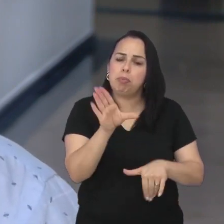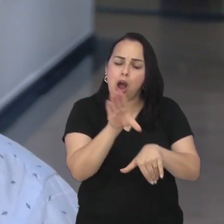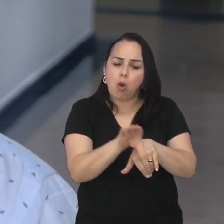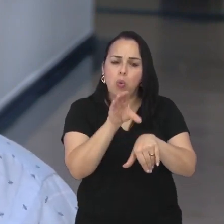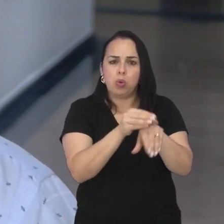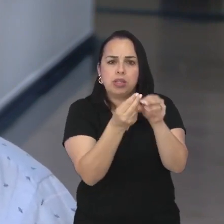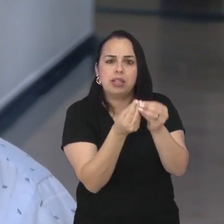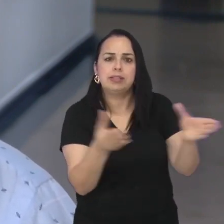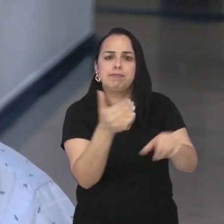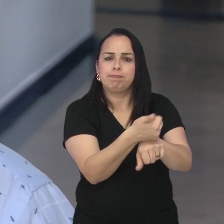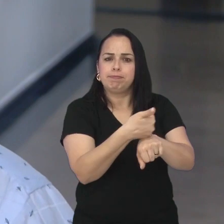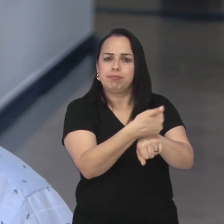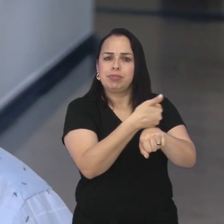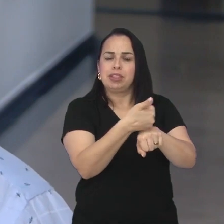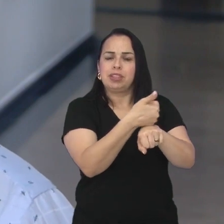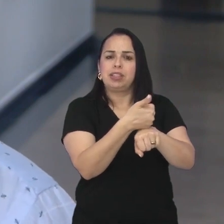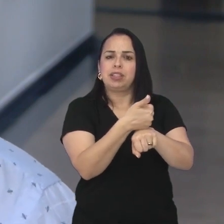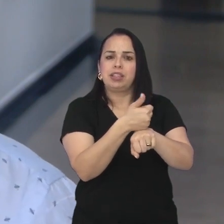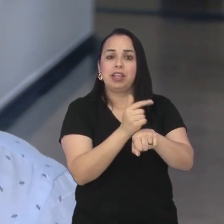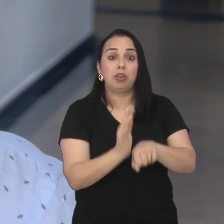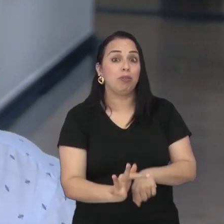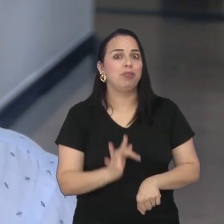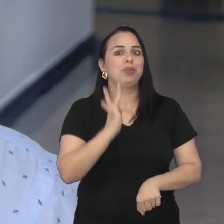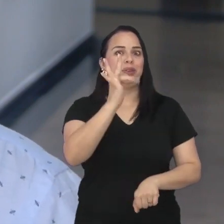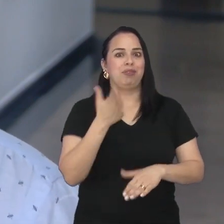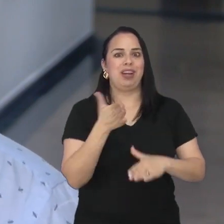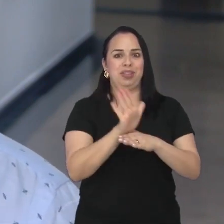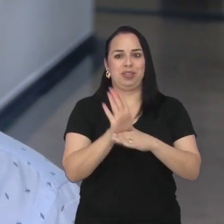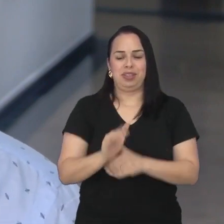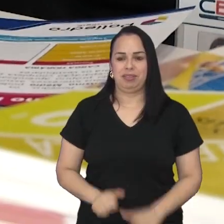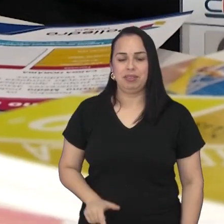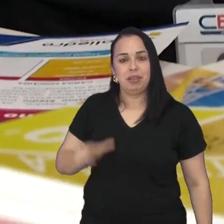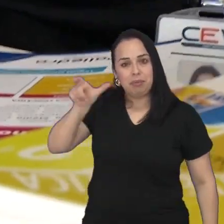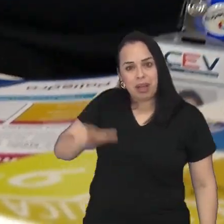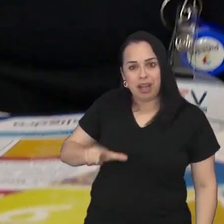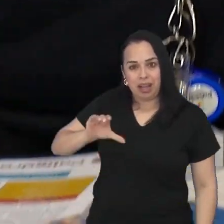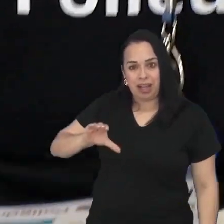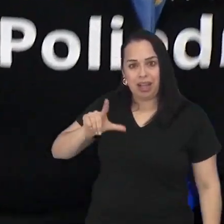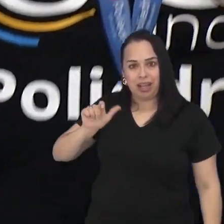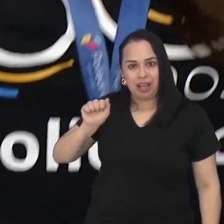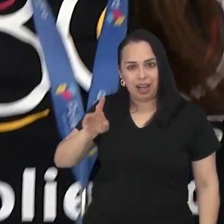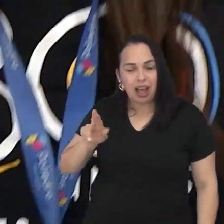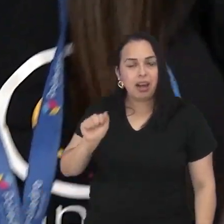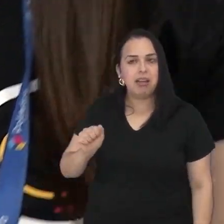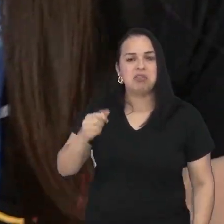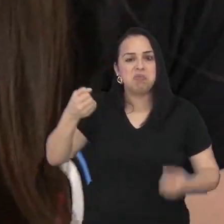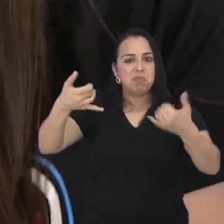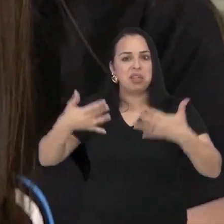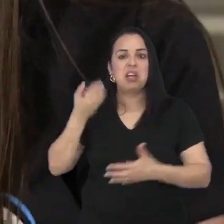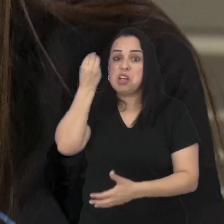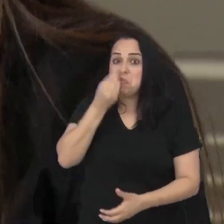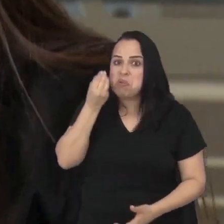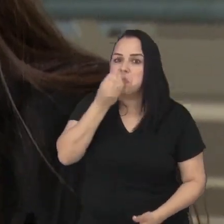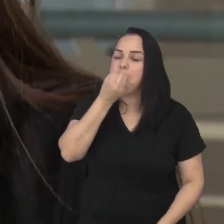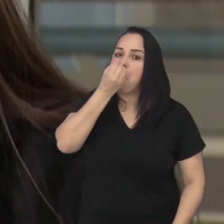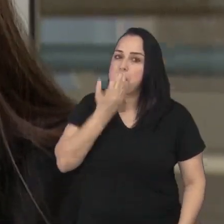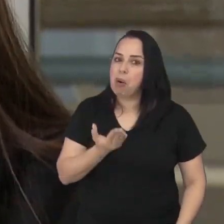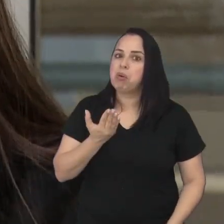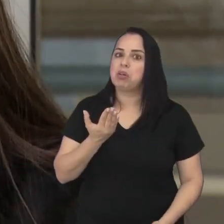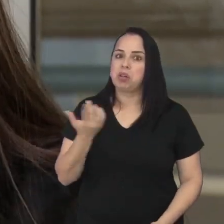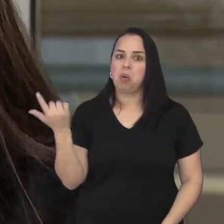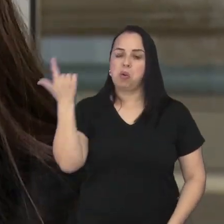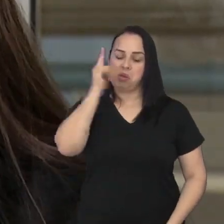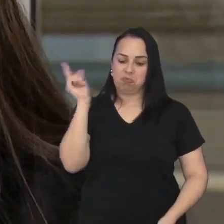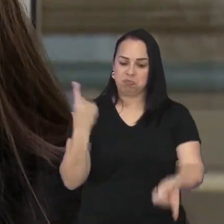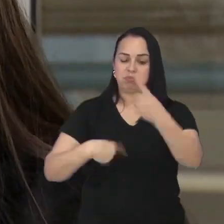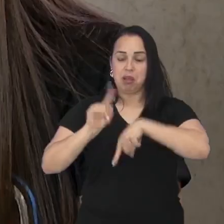bom. Esses cursos profissionalizantes, que isso que vai fazer a diferença. Para a Clara, essa experiência tem sido fundamental para alcançar as